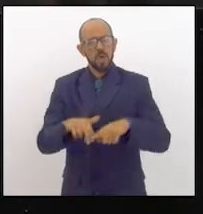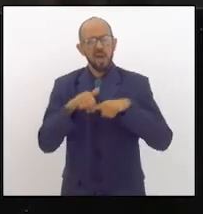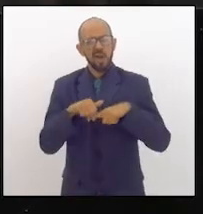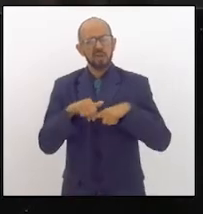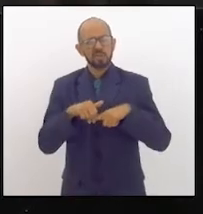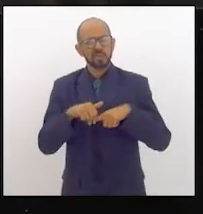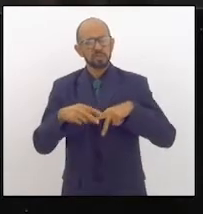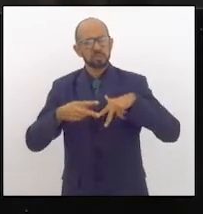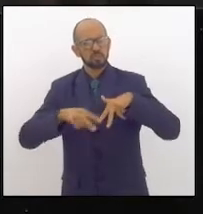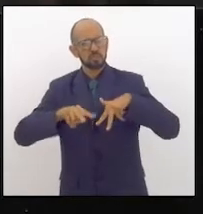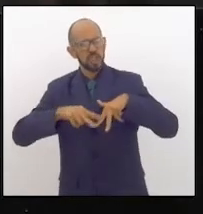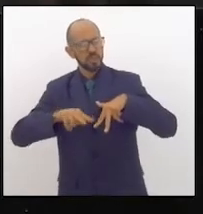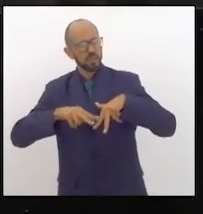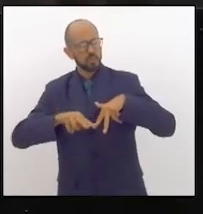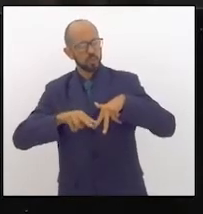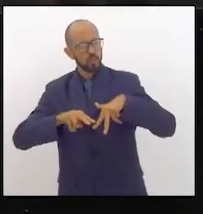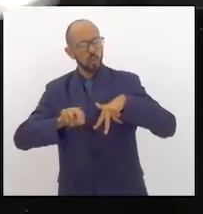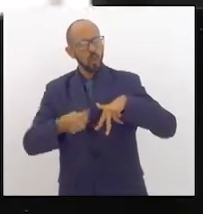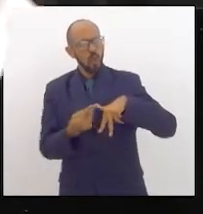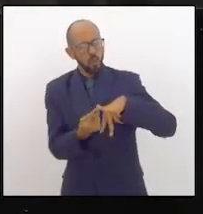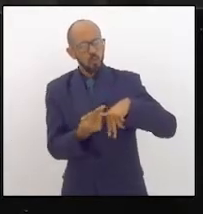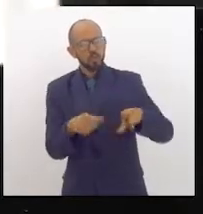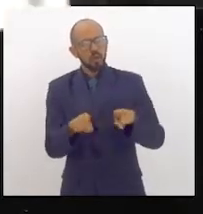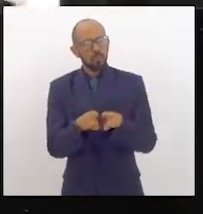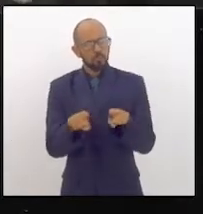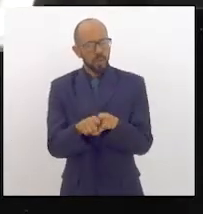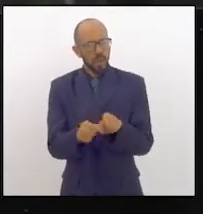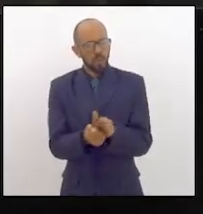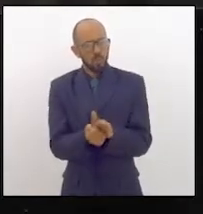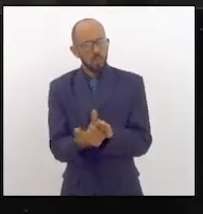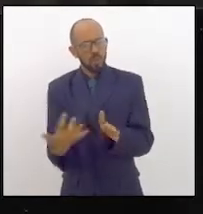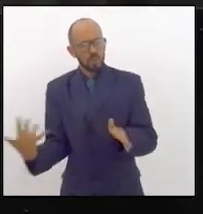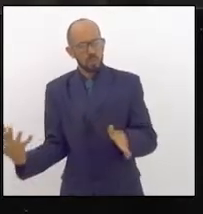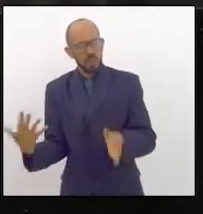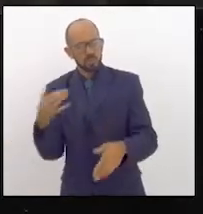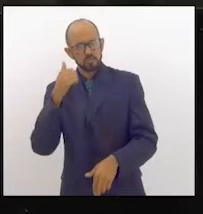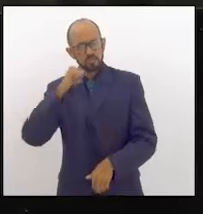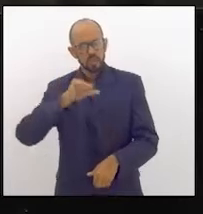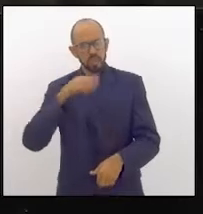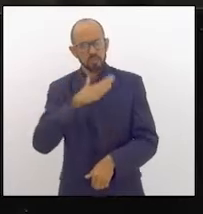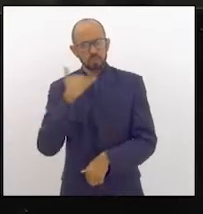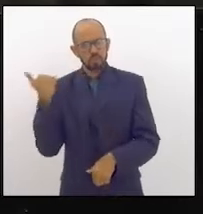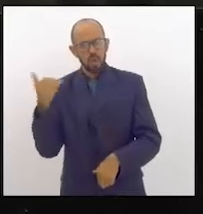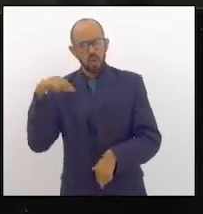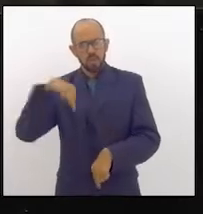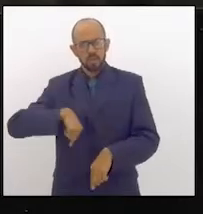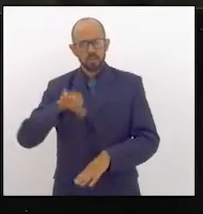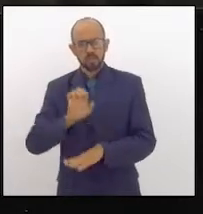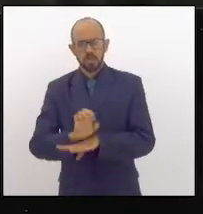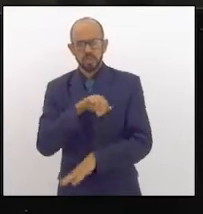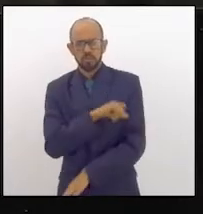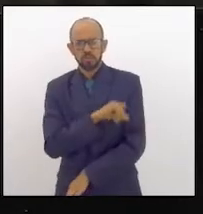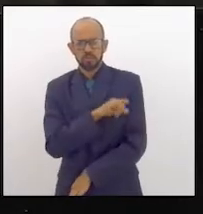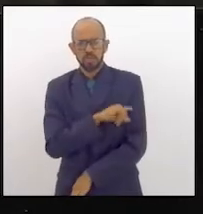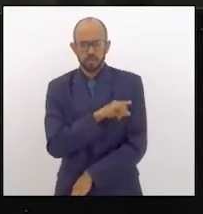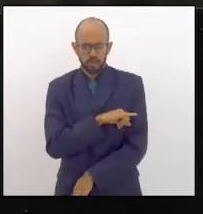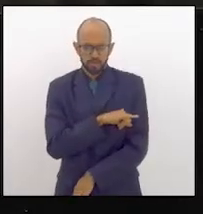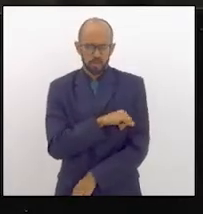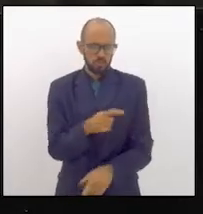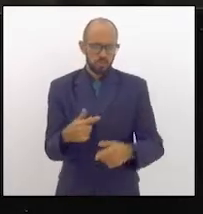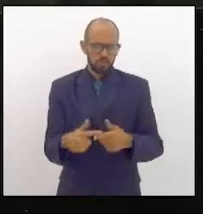mulher o quantitativo de mulheres que morrem nesse estado do Rio de Janeiro